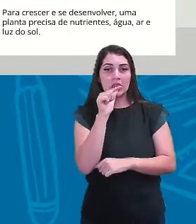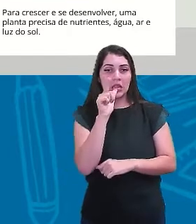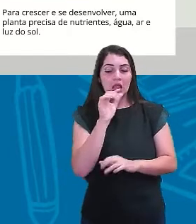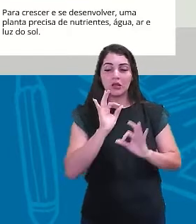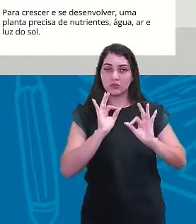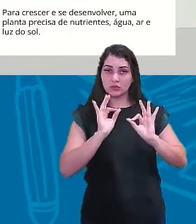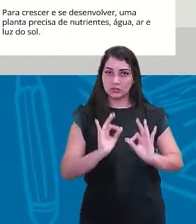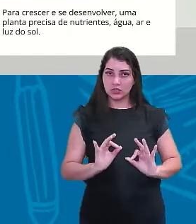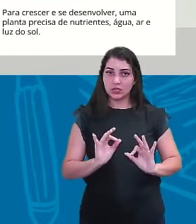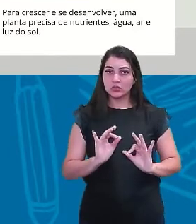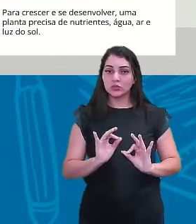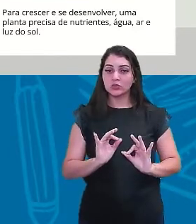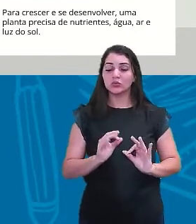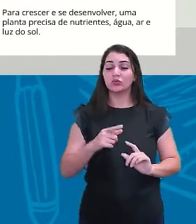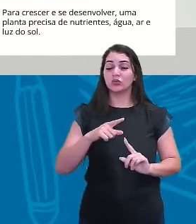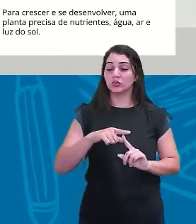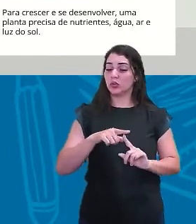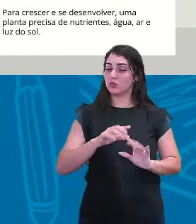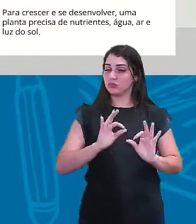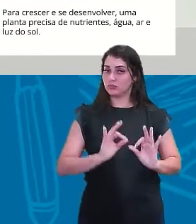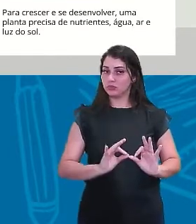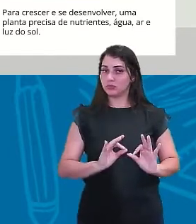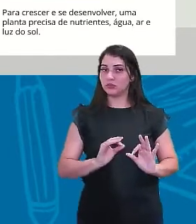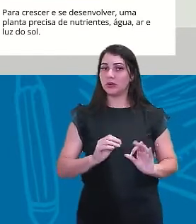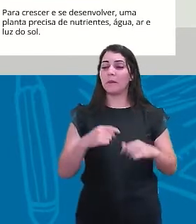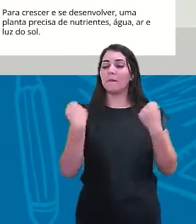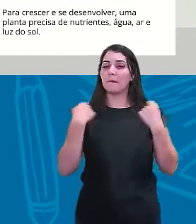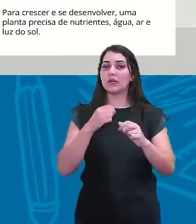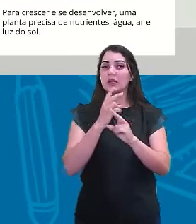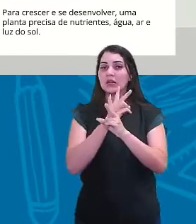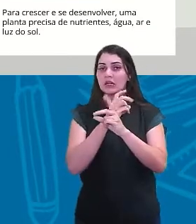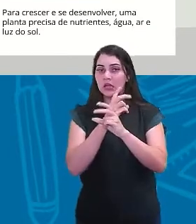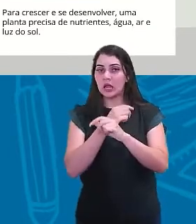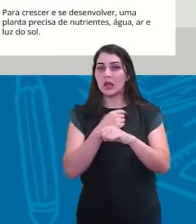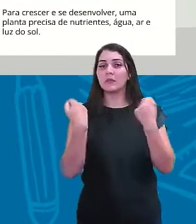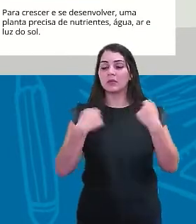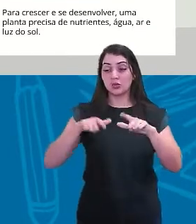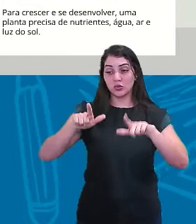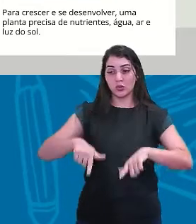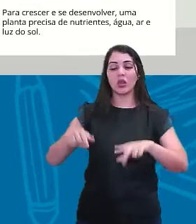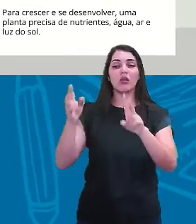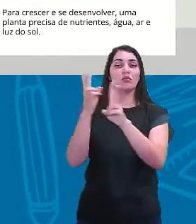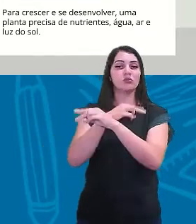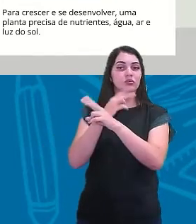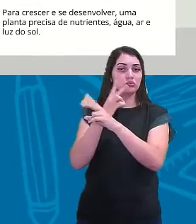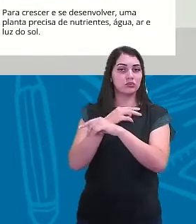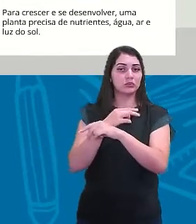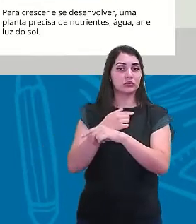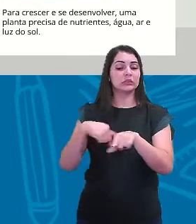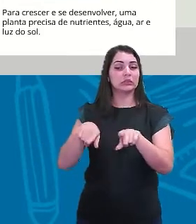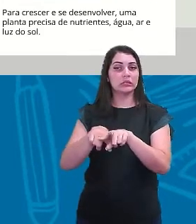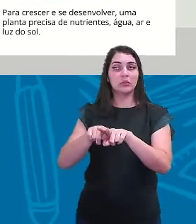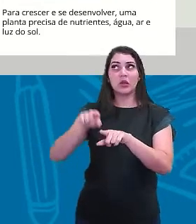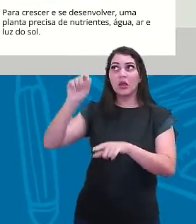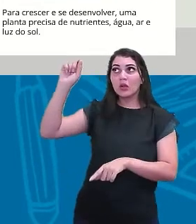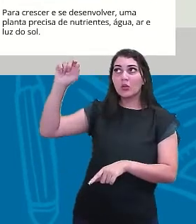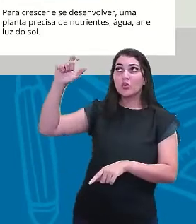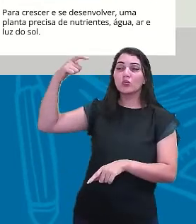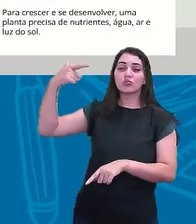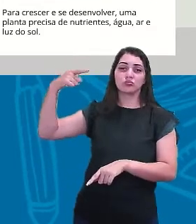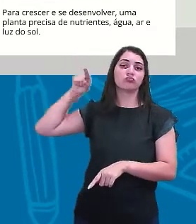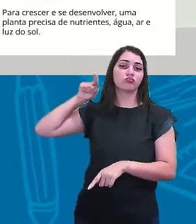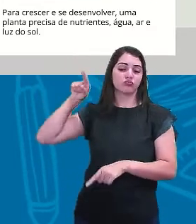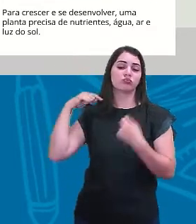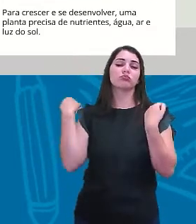certo? Na medida certa. Ela precisa de ar, ela precisa de um lugar ventilado. E a luz do sol. Ela